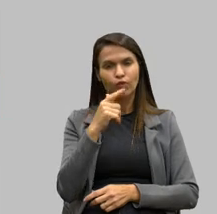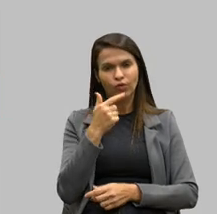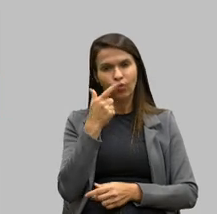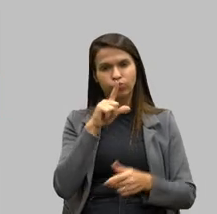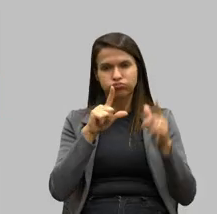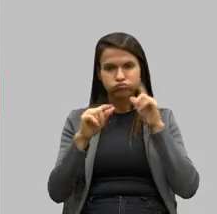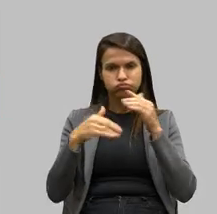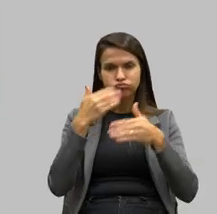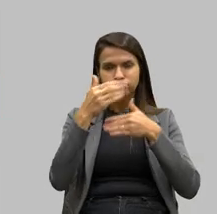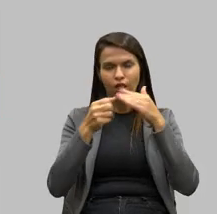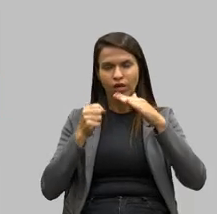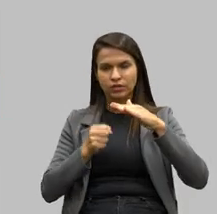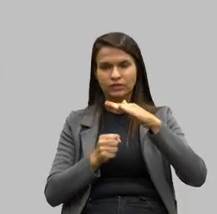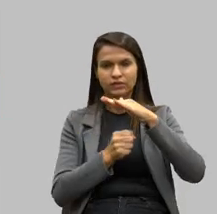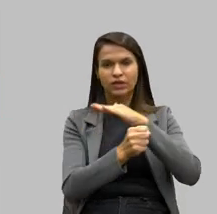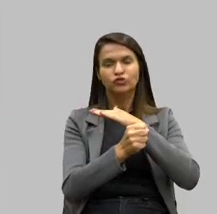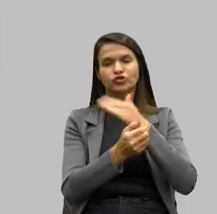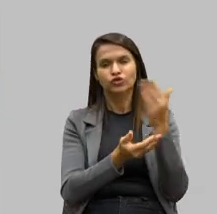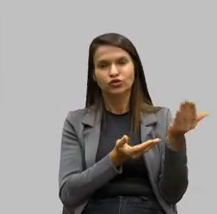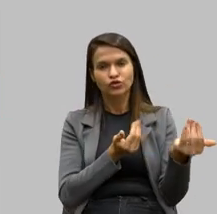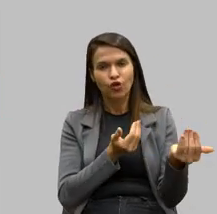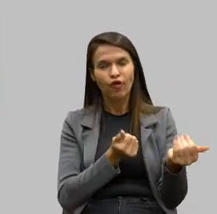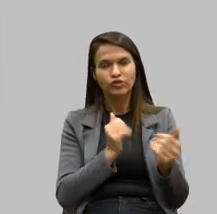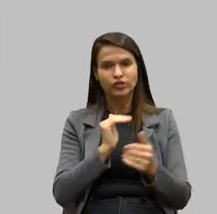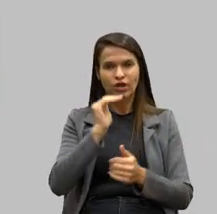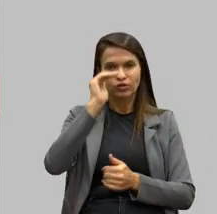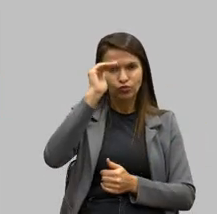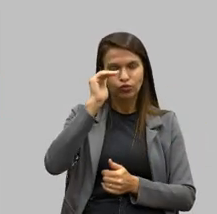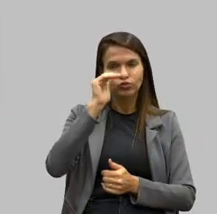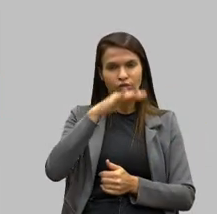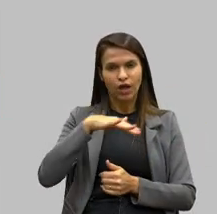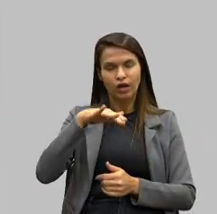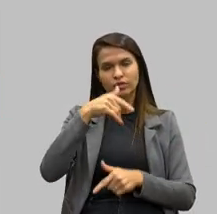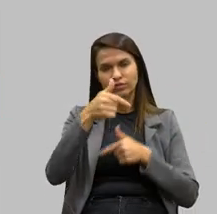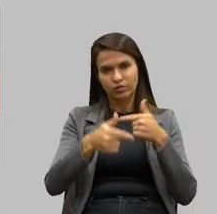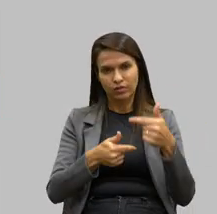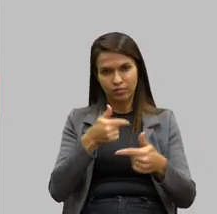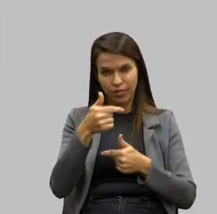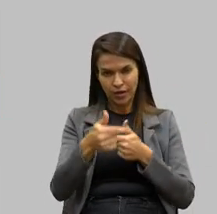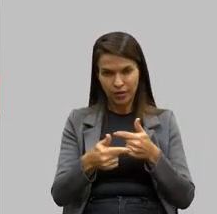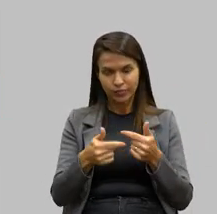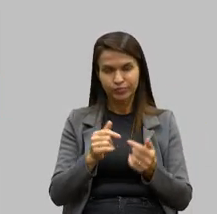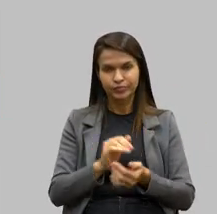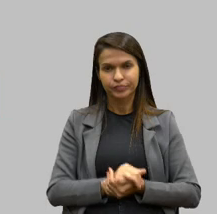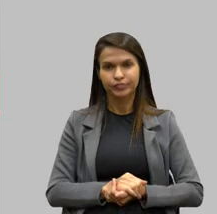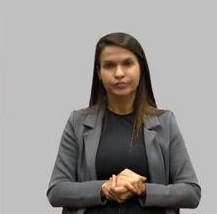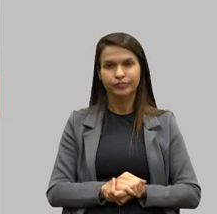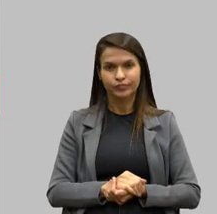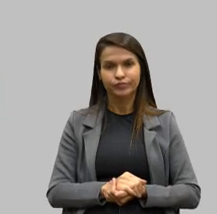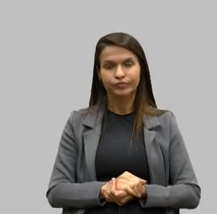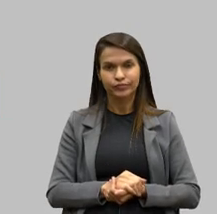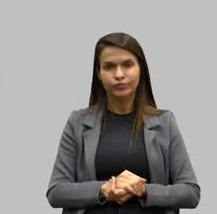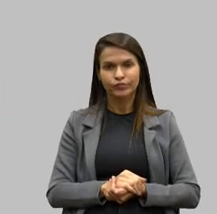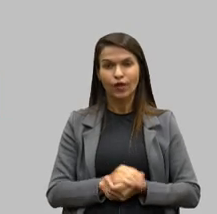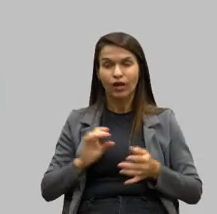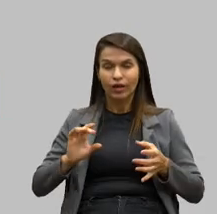na inserção de jovens, de adultos no mercado de trabalho, através dos